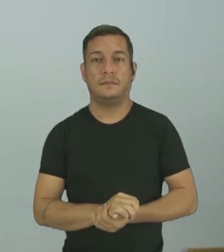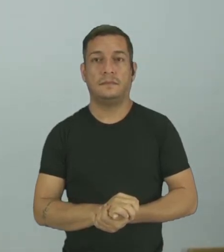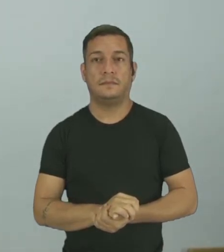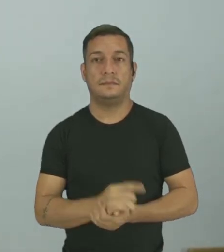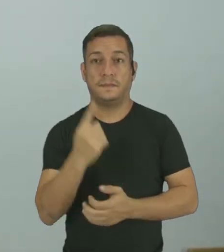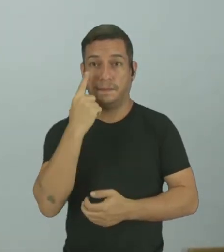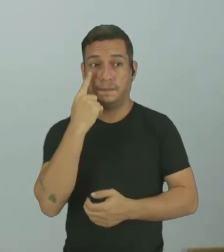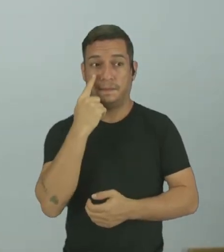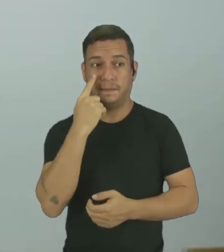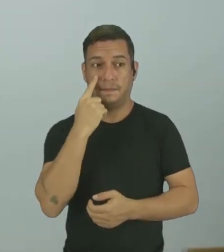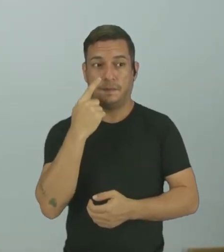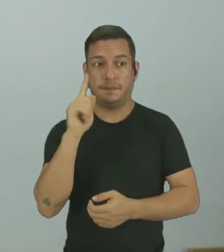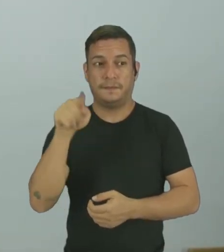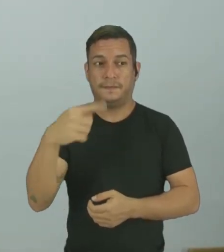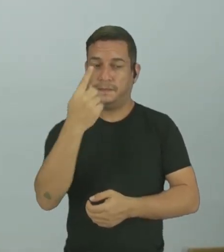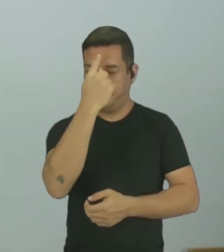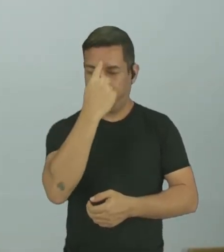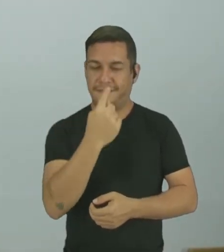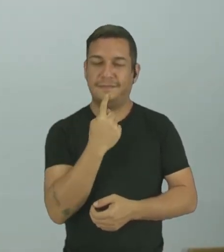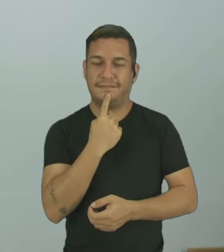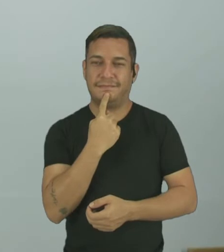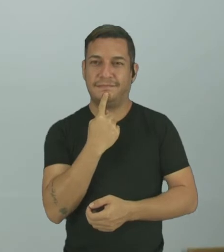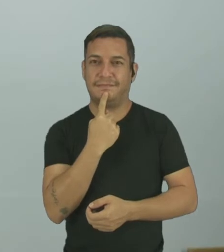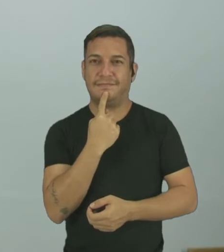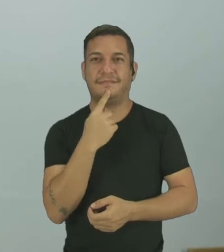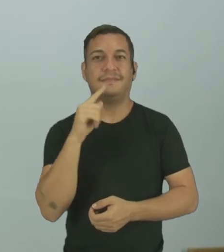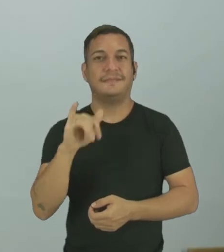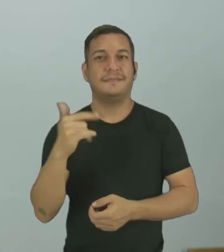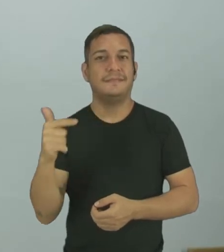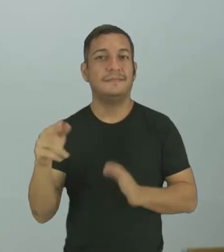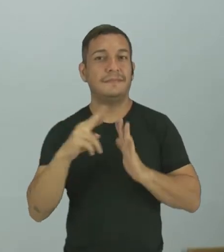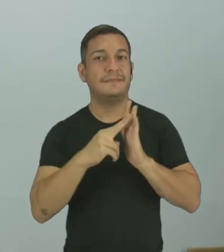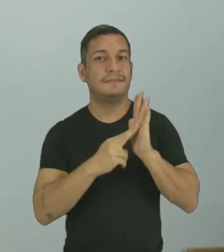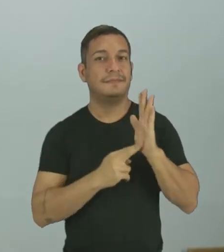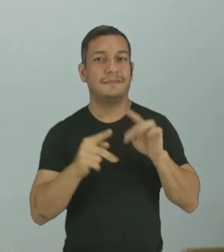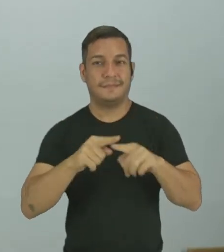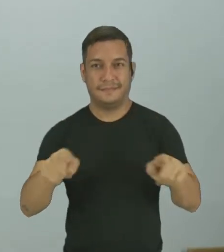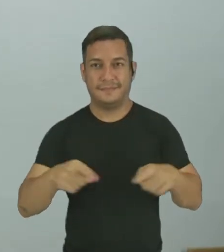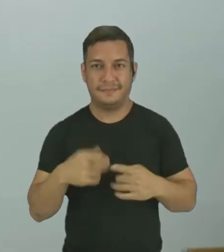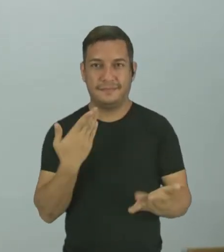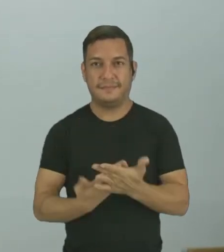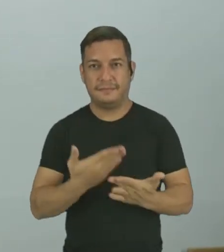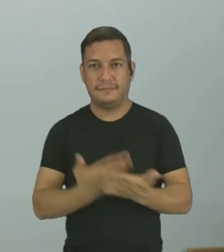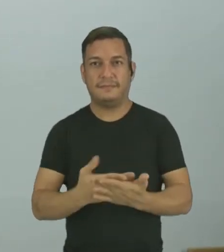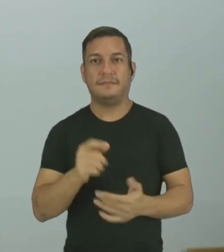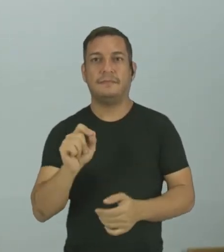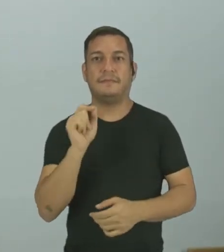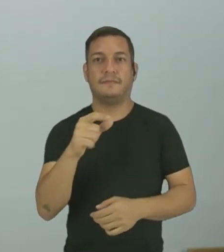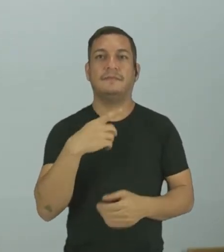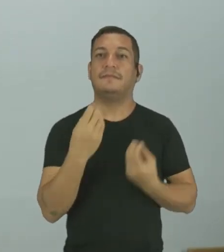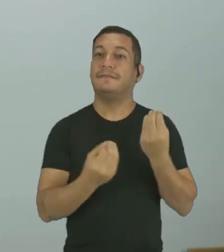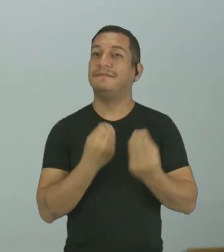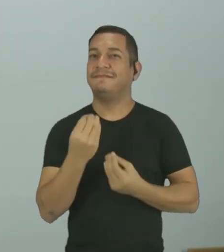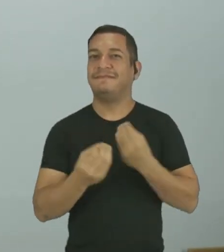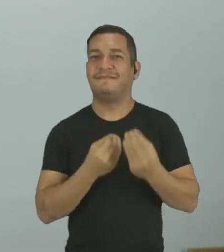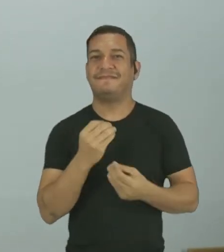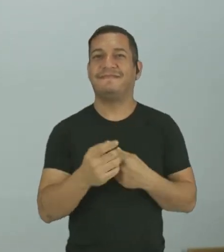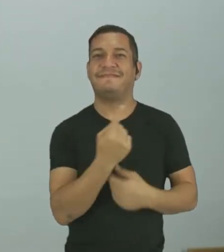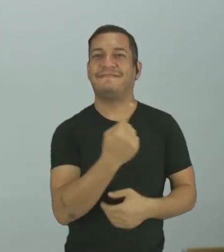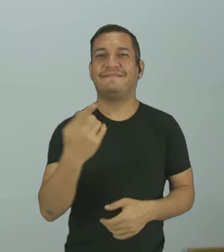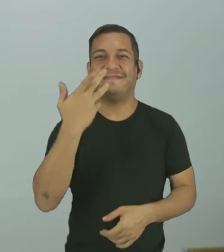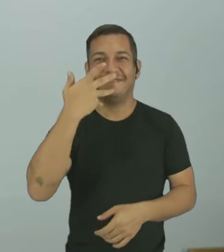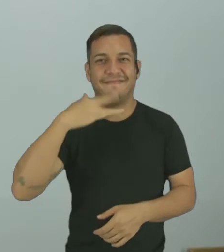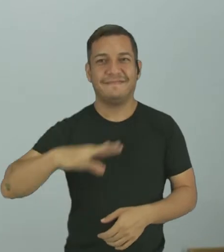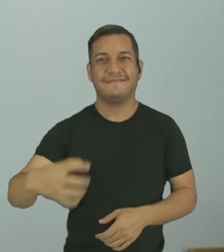Vamos observar essa próxima imagem. Se não houvesse regras, a sala de aula seria mais ou menos assim. Cada criança ia